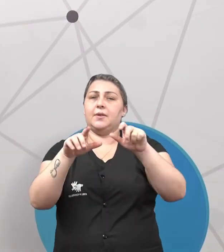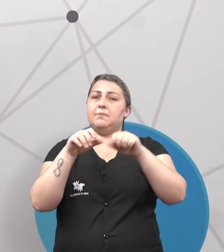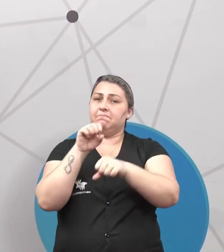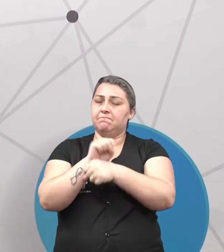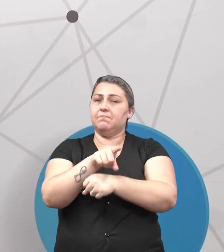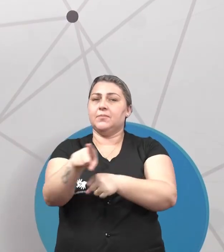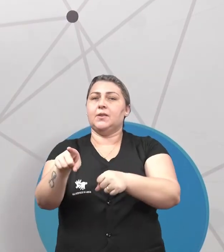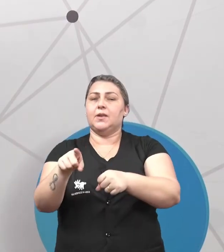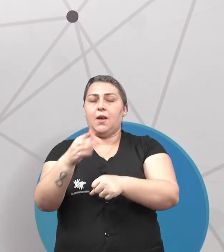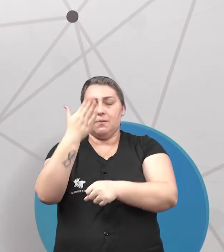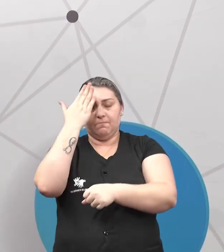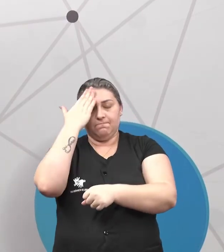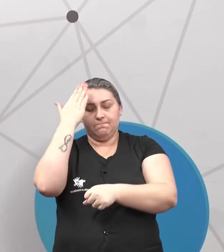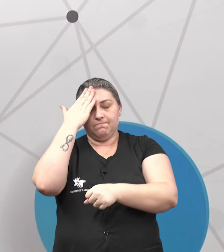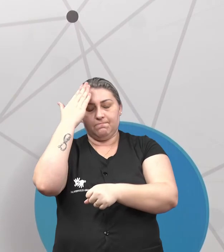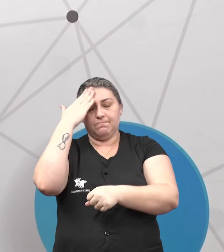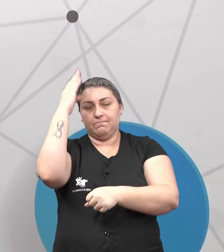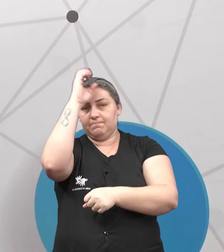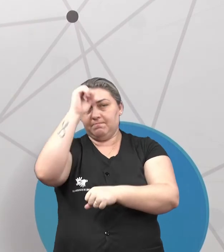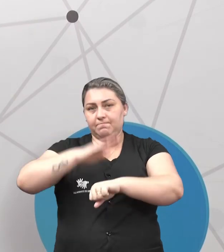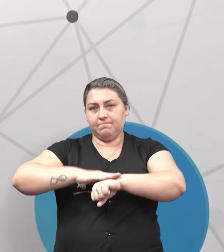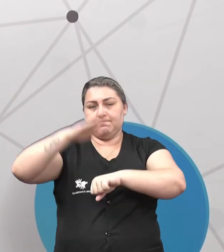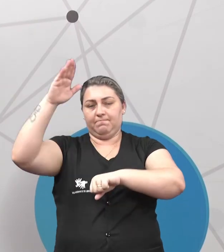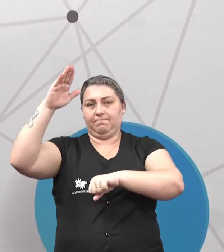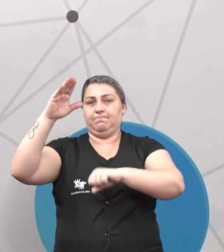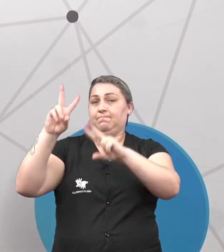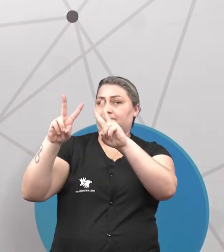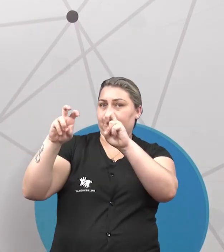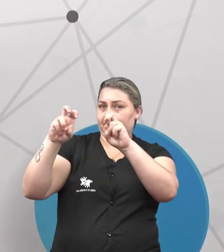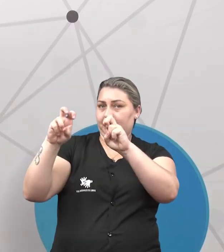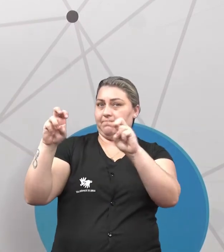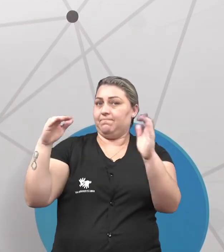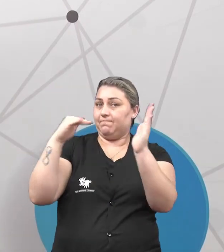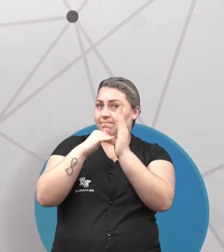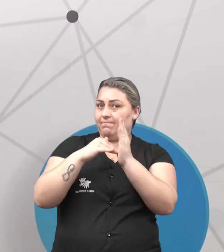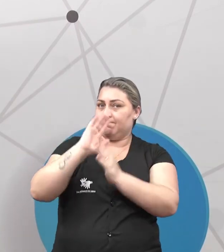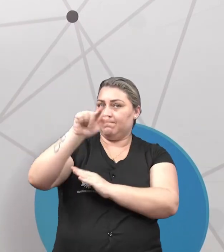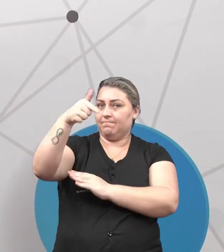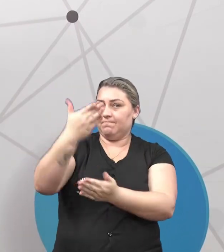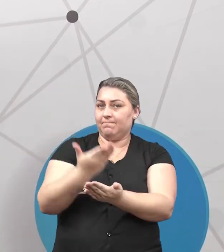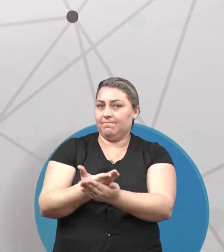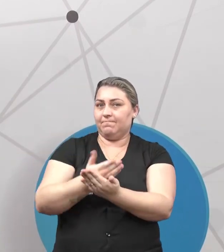Espero que vocês ampliem aí o conhecimento de vocês acerca dessa temática. Até!